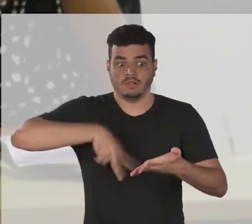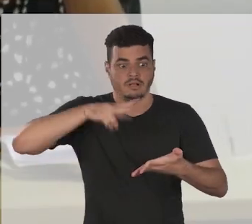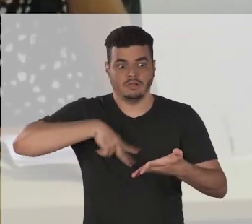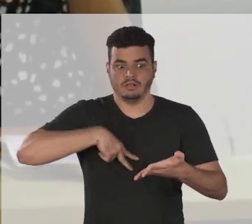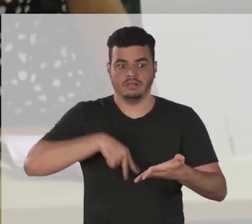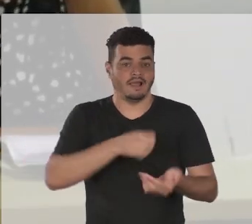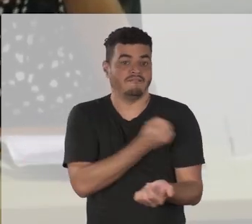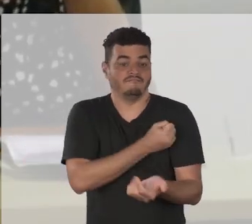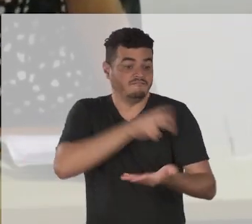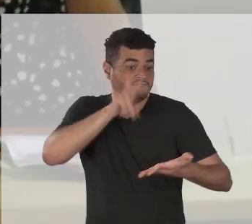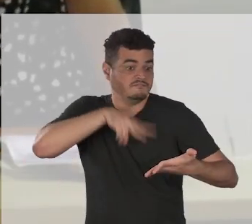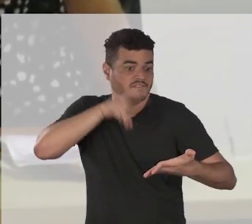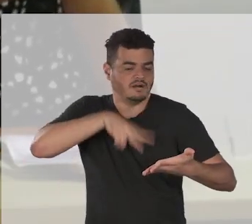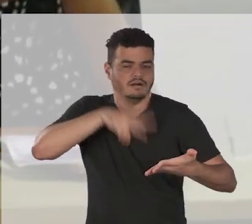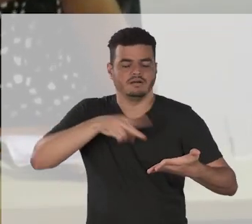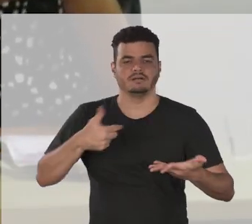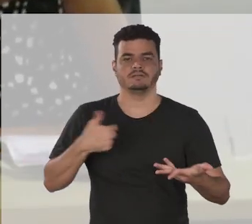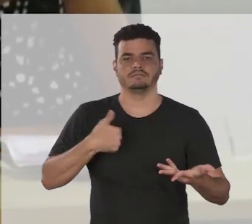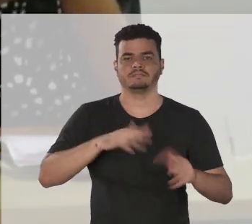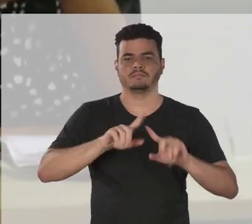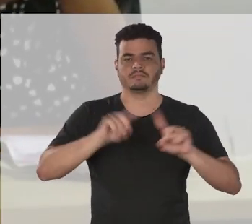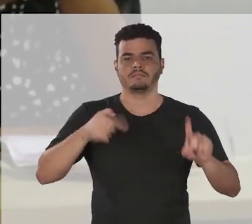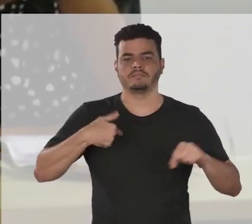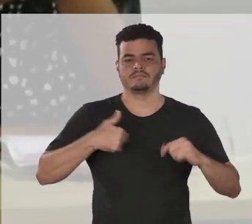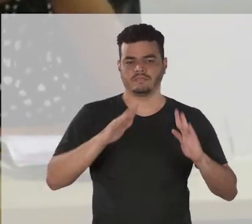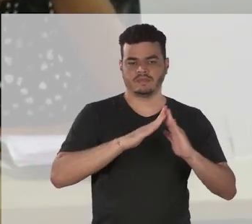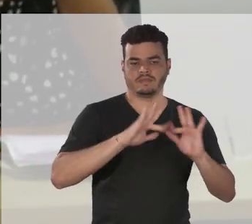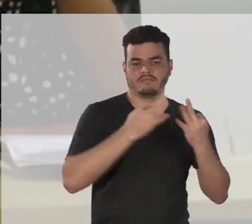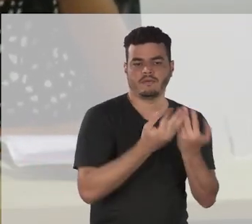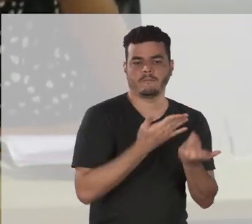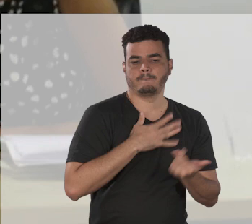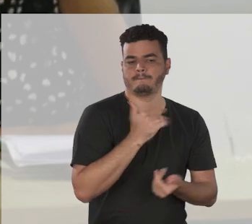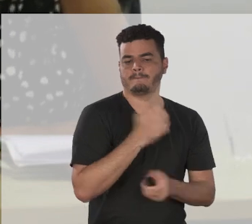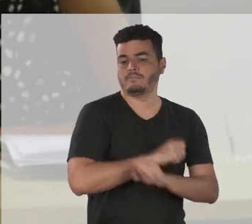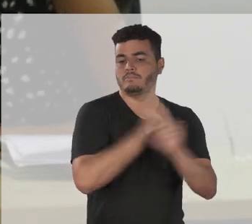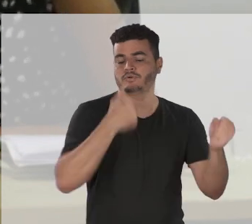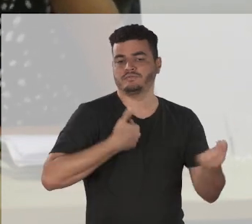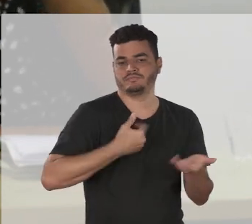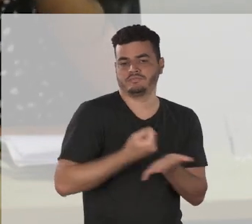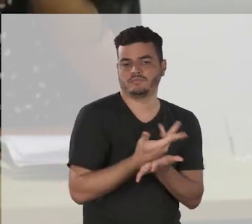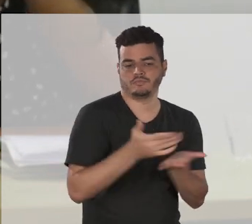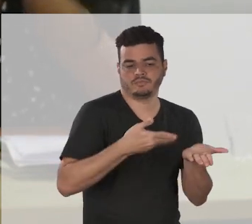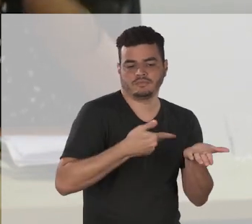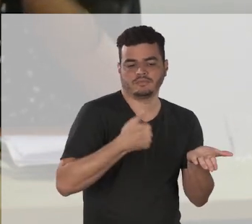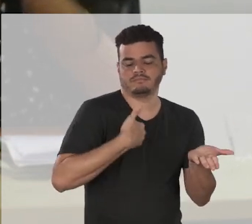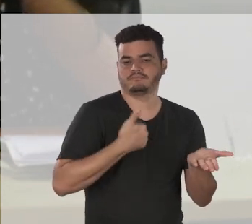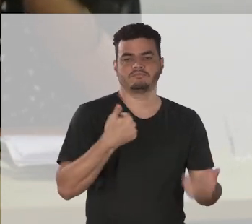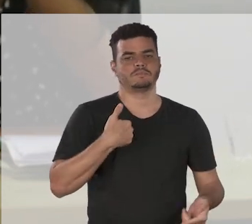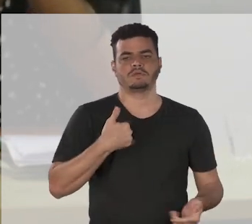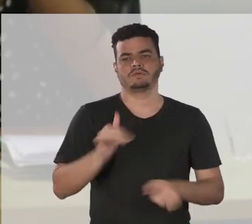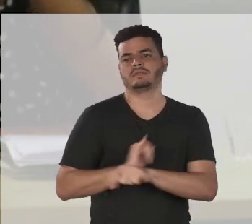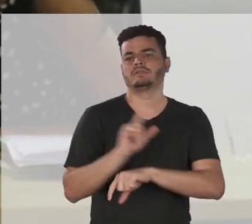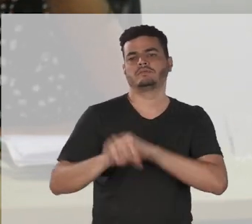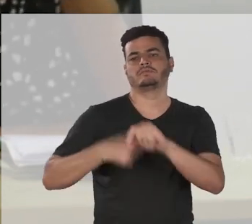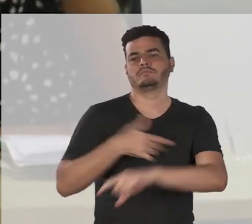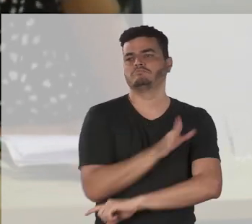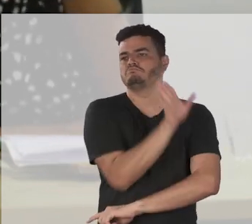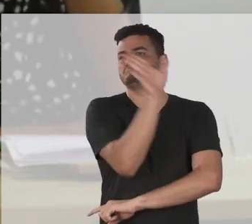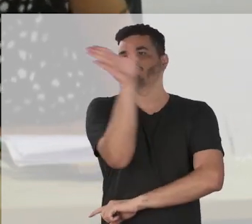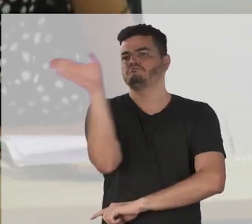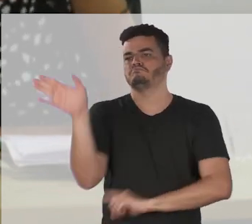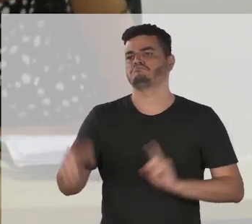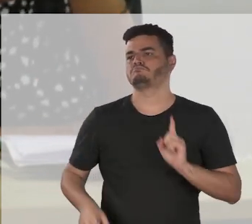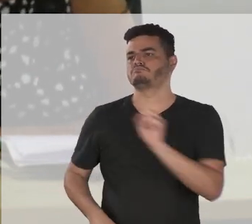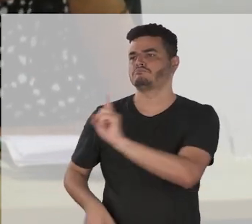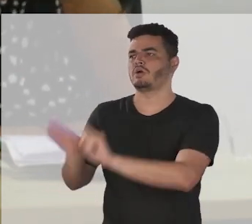devoradora de livros, né? E, bom, na minha casa não tinha dinheiro para comprar livros. Então, o que fazia muito era ir à biblioteca, né?